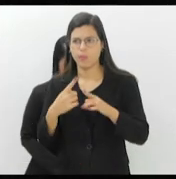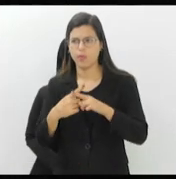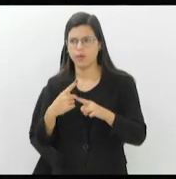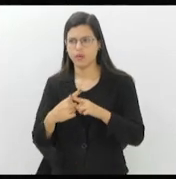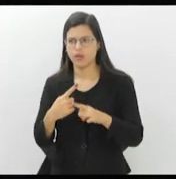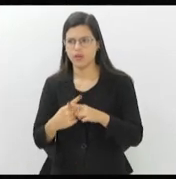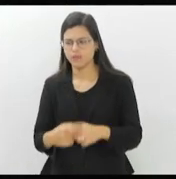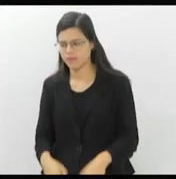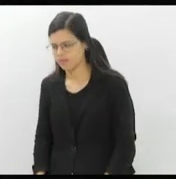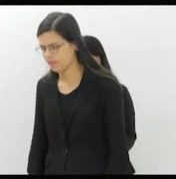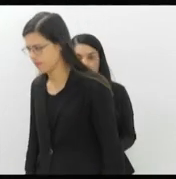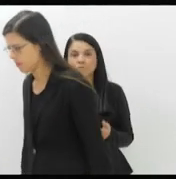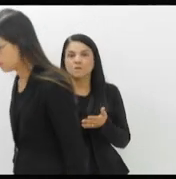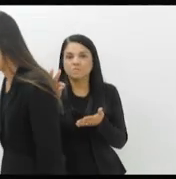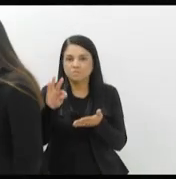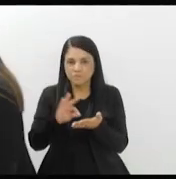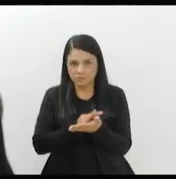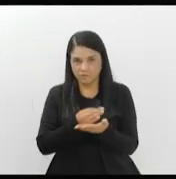hoje